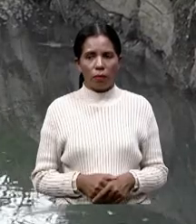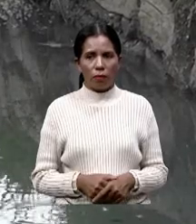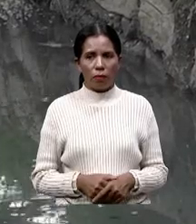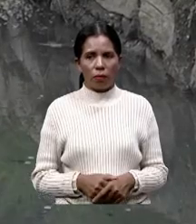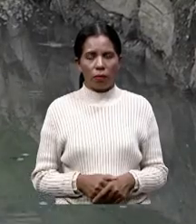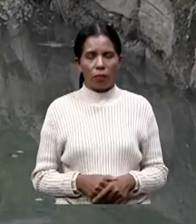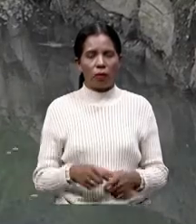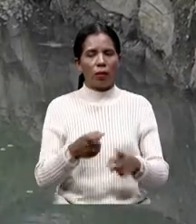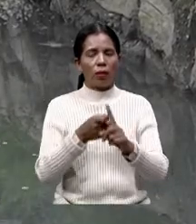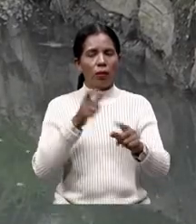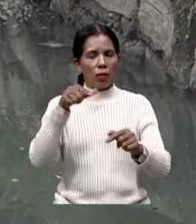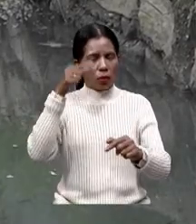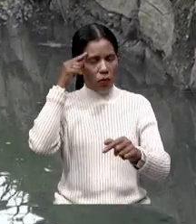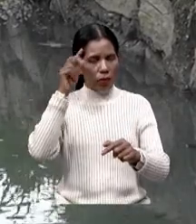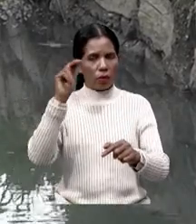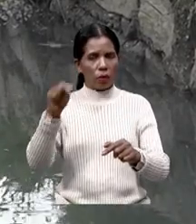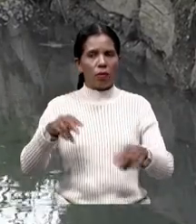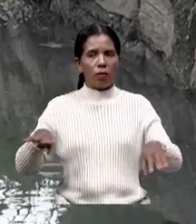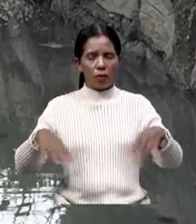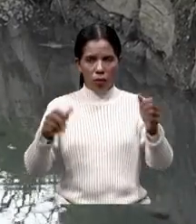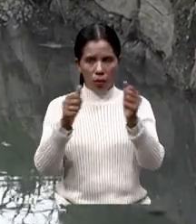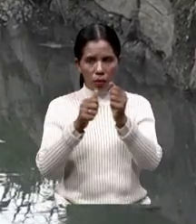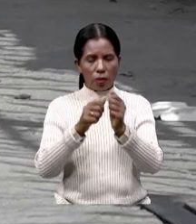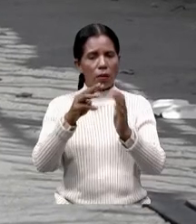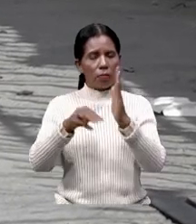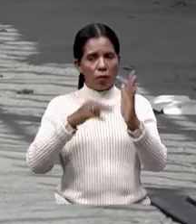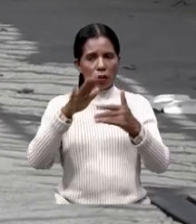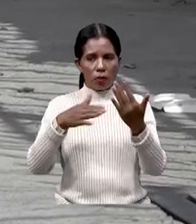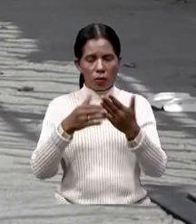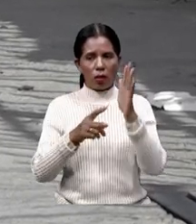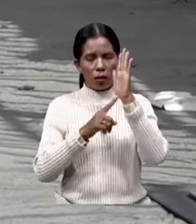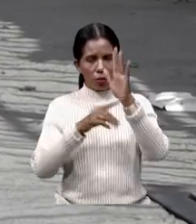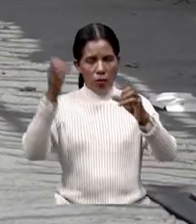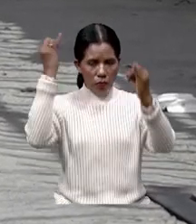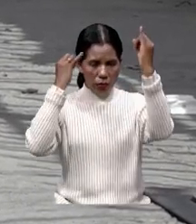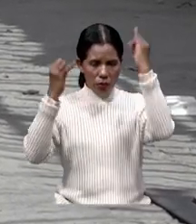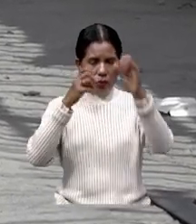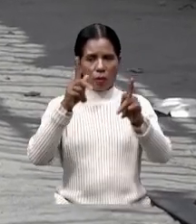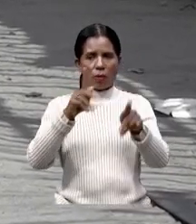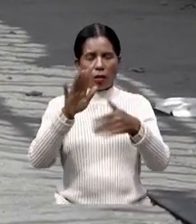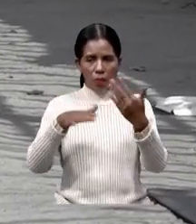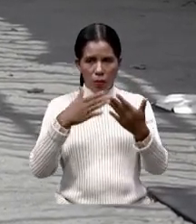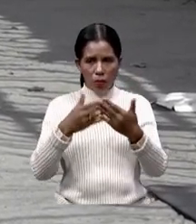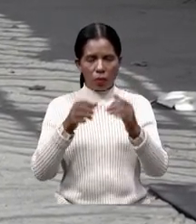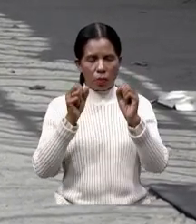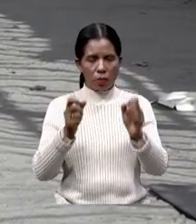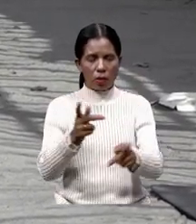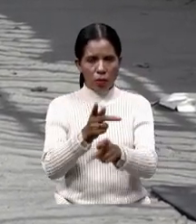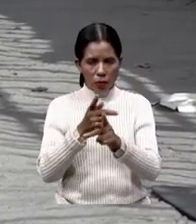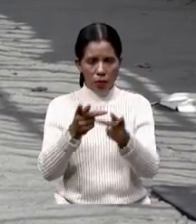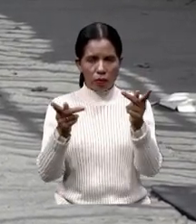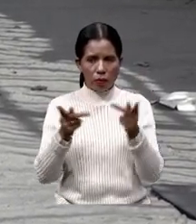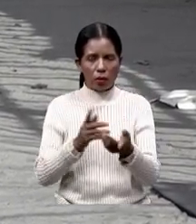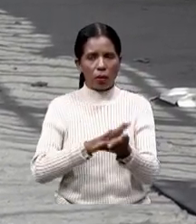Durante ne husi parte governo nian serviço ha muito comida sira por força informação ba cidadão hotu atu bele cuida ambiente